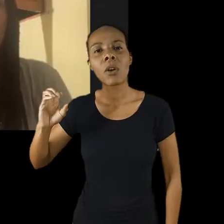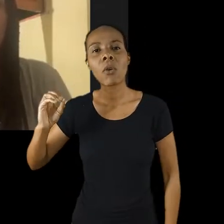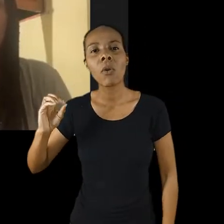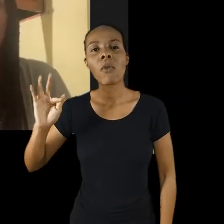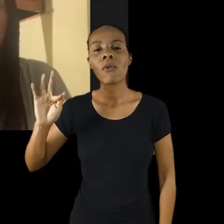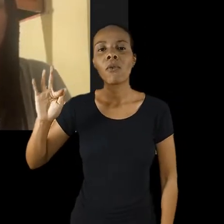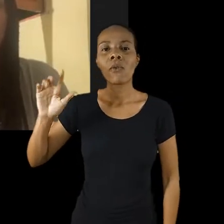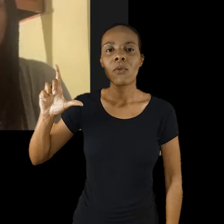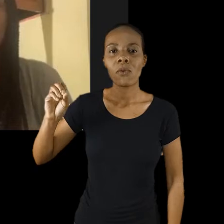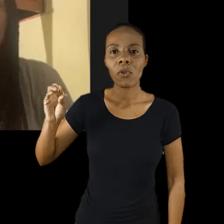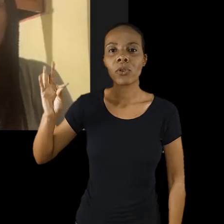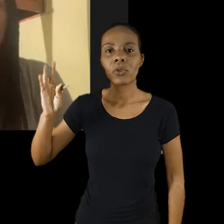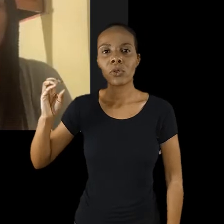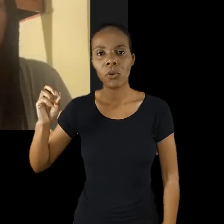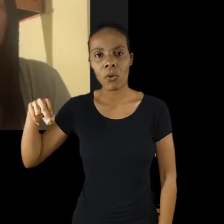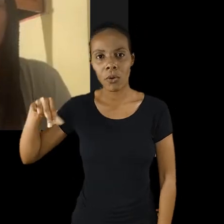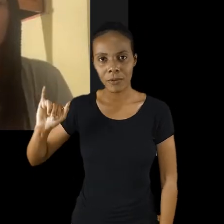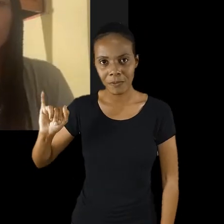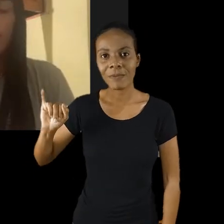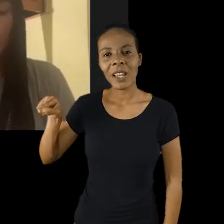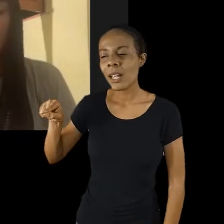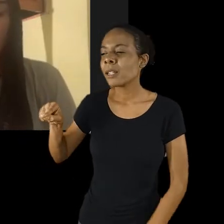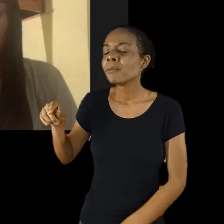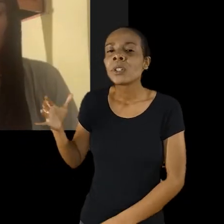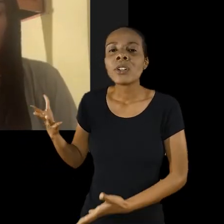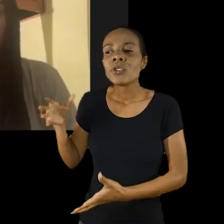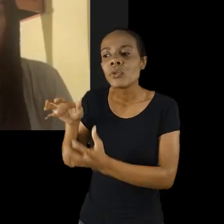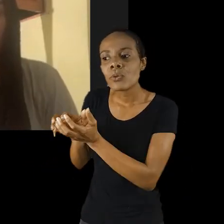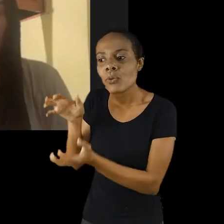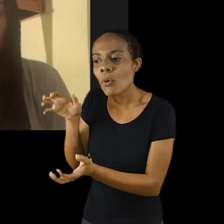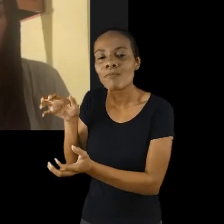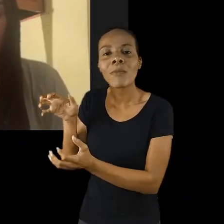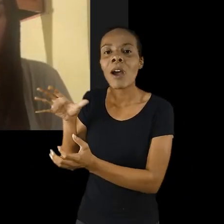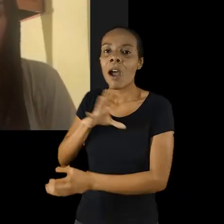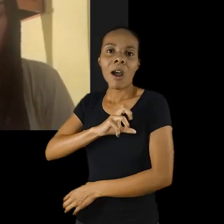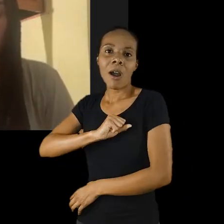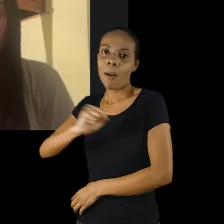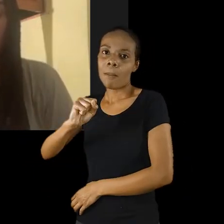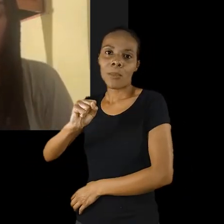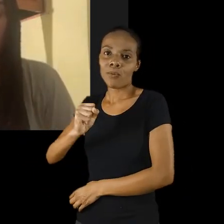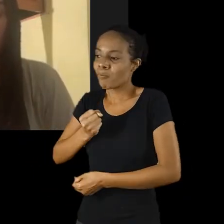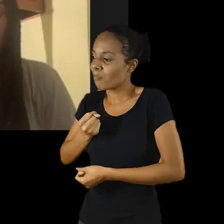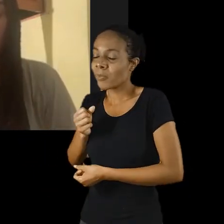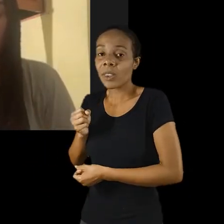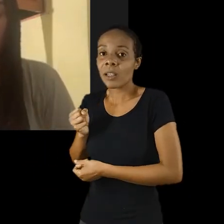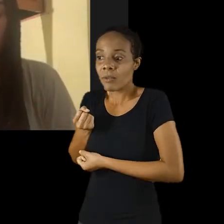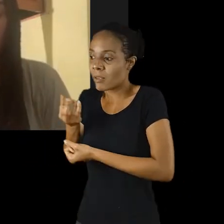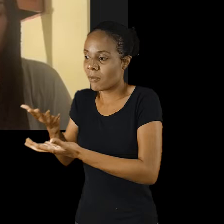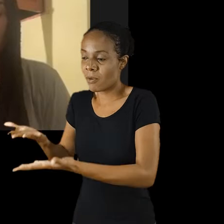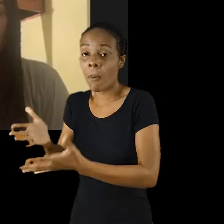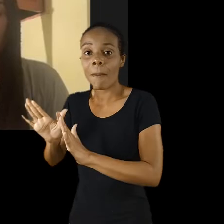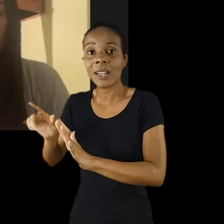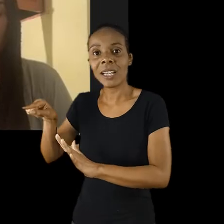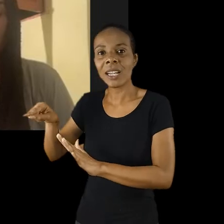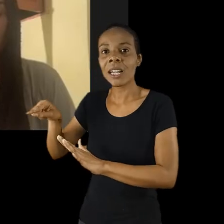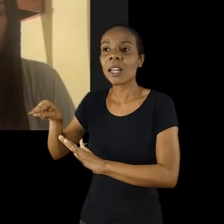senhor, sabe? Que não recebeu afeto. E a maneira do meu pai de demonstrar afeto para mim, ele não fala um mas ele deixa, por exemplo, um pão de queijo todo dia de manhã